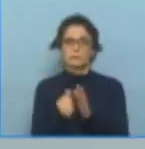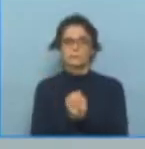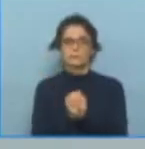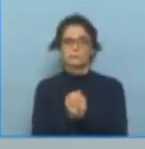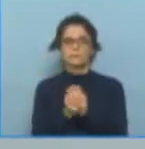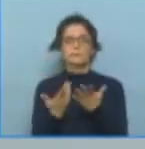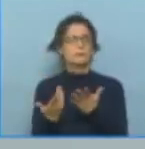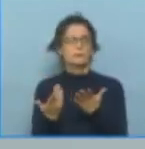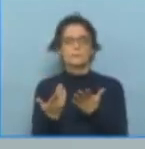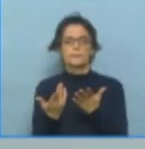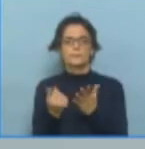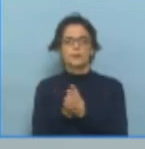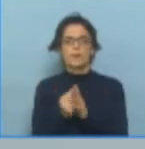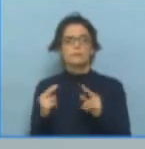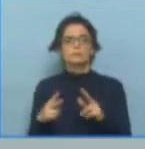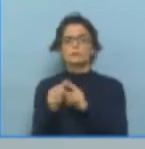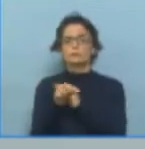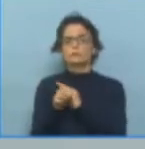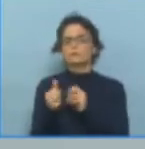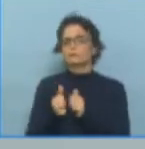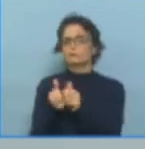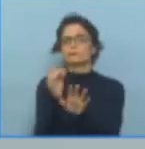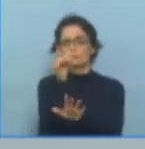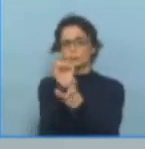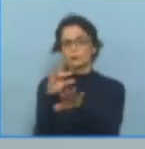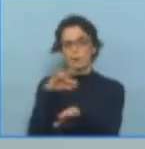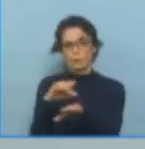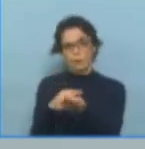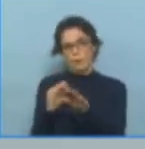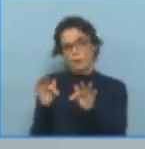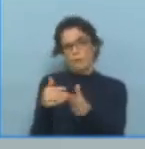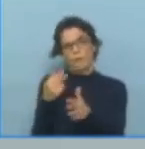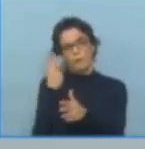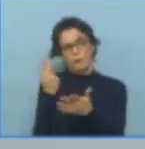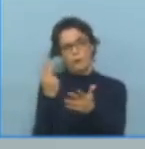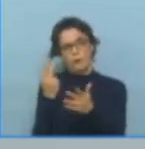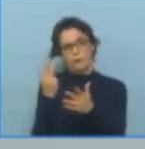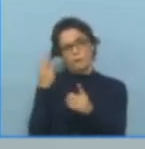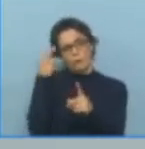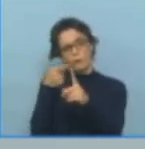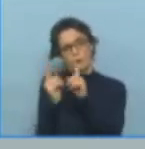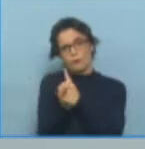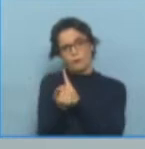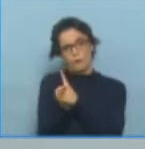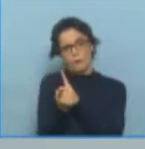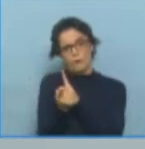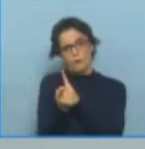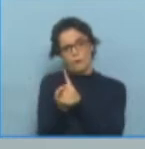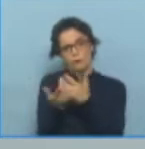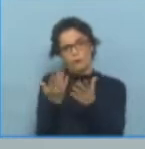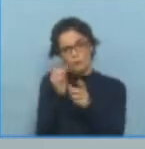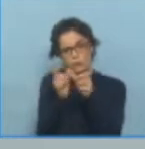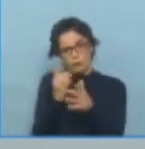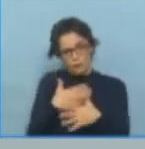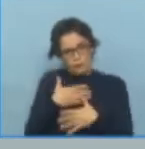O que é que se pretende com este encontro, este acompanhamento de doentes em fim de vida? Dirige particularmente a